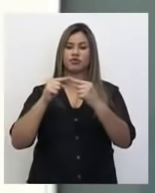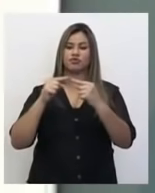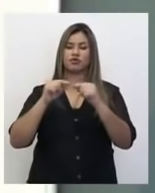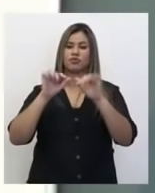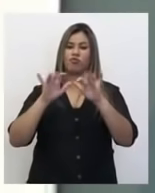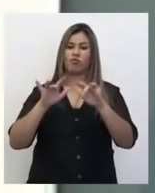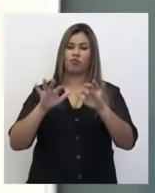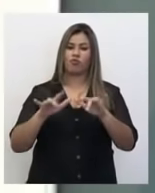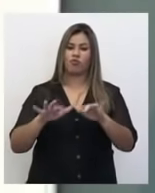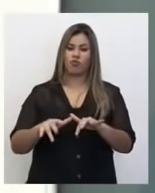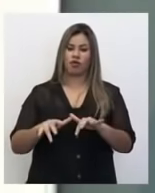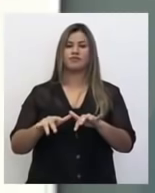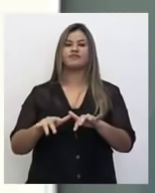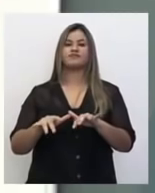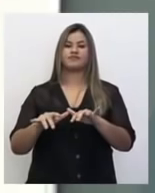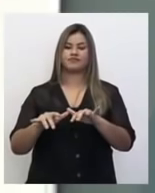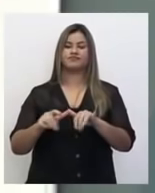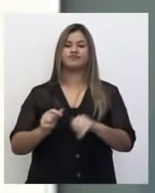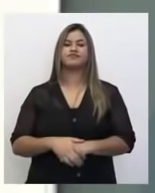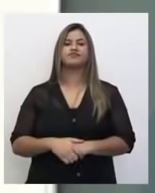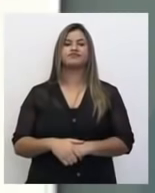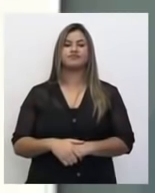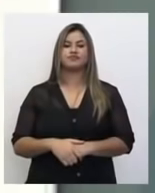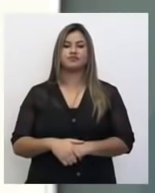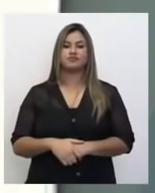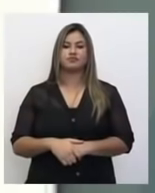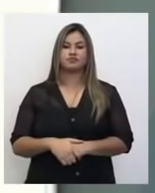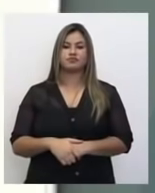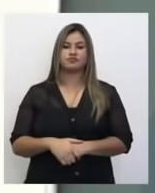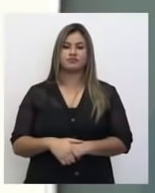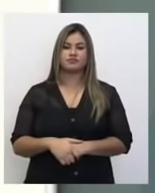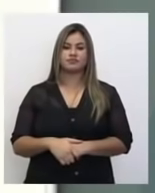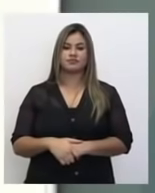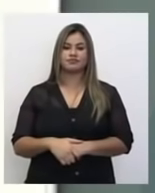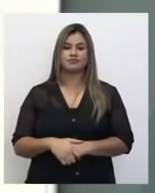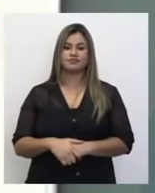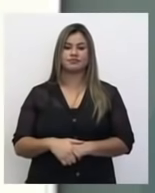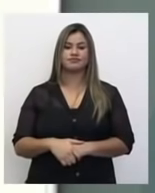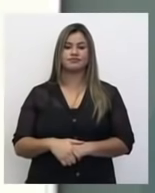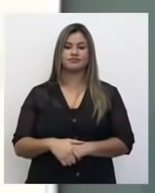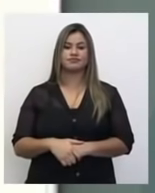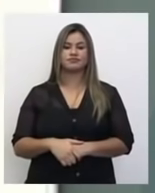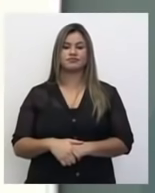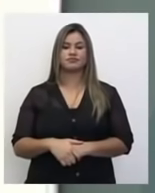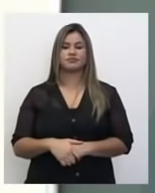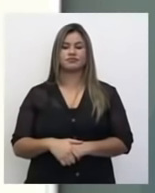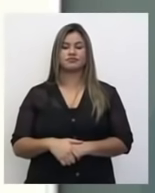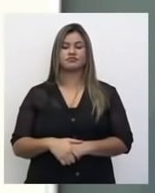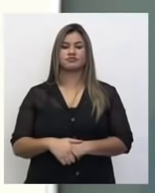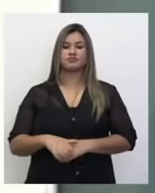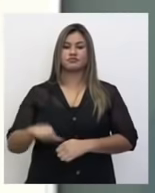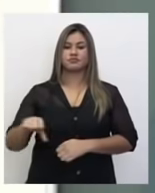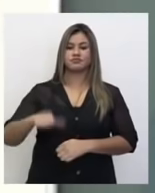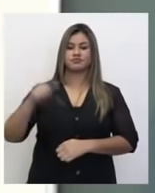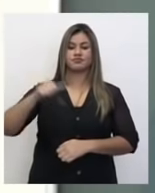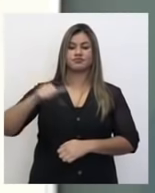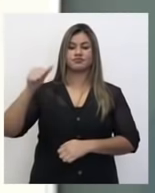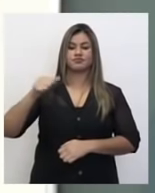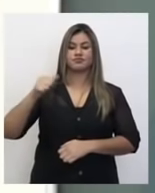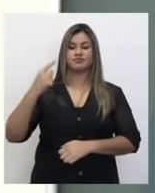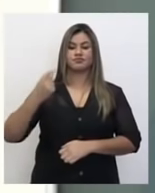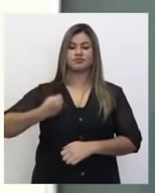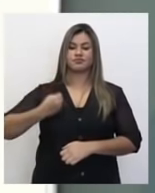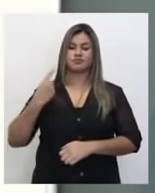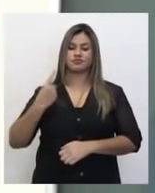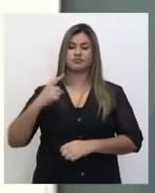circuito eletrônicos, tá? Então vamos lá. Na posição, na primeira posição com valor um,